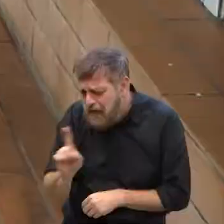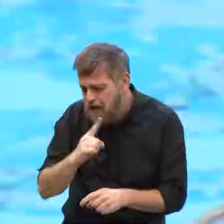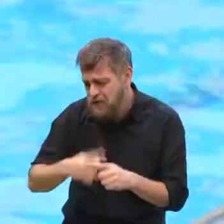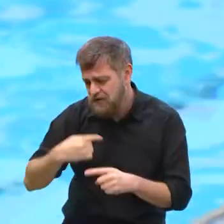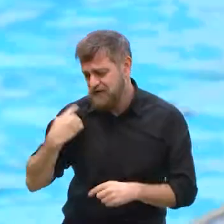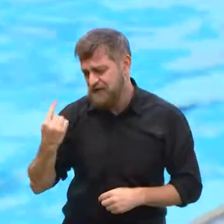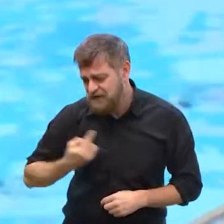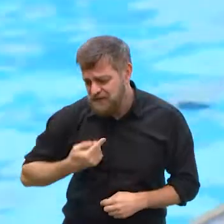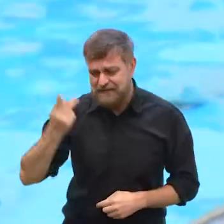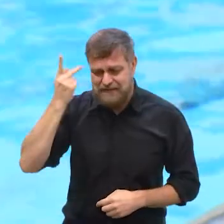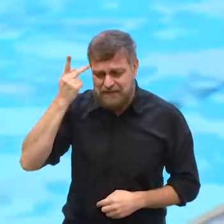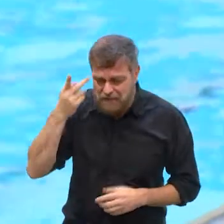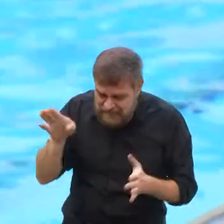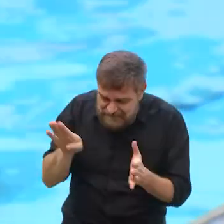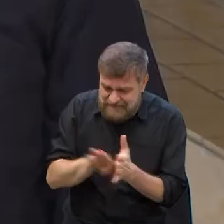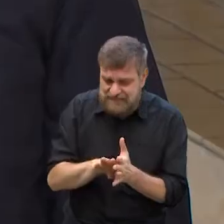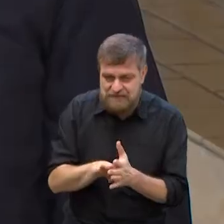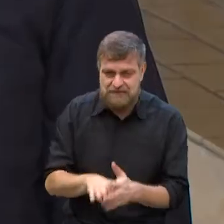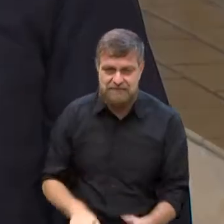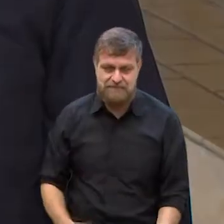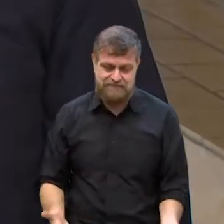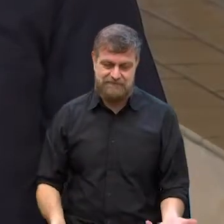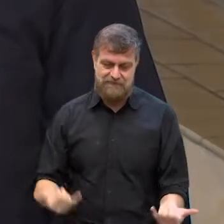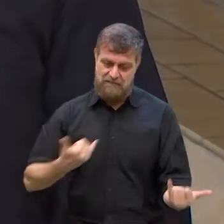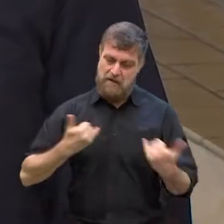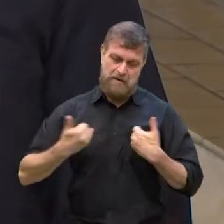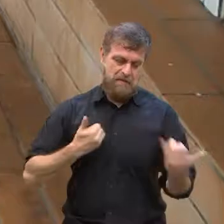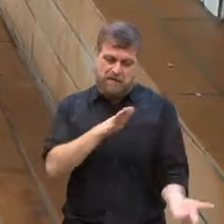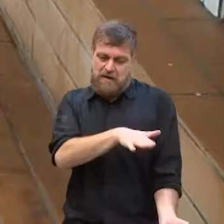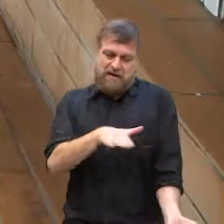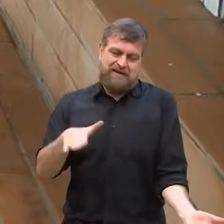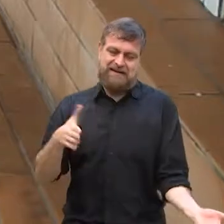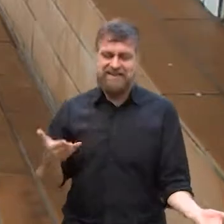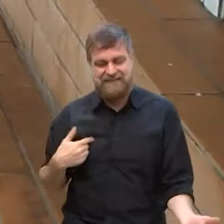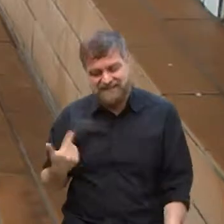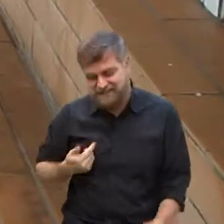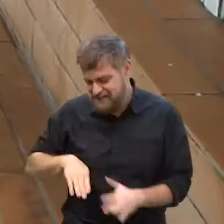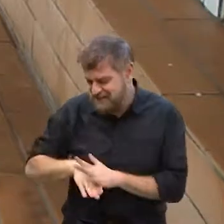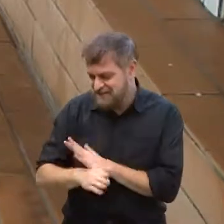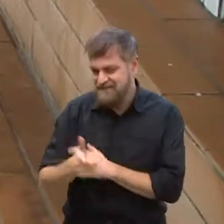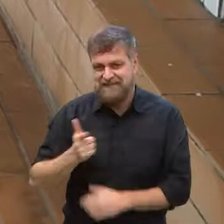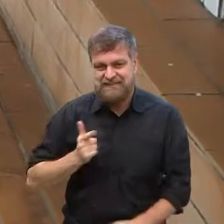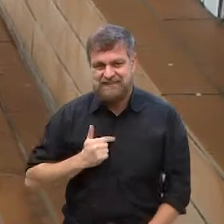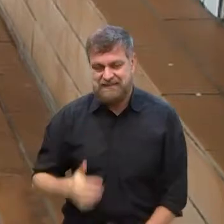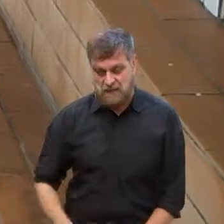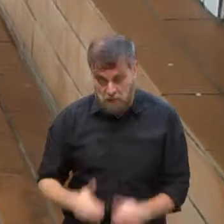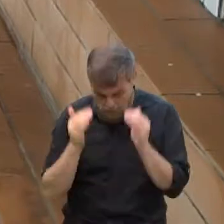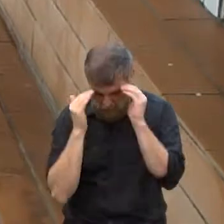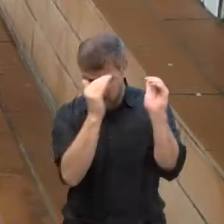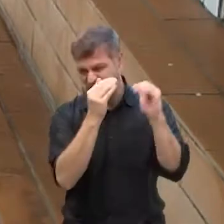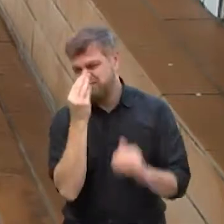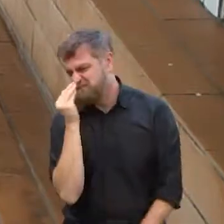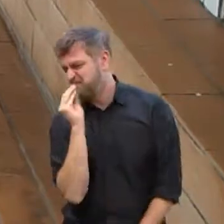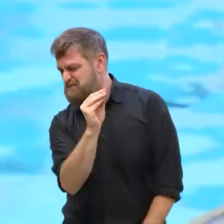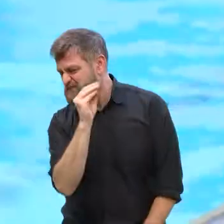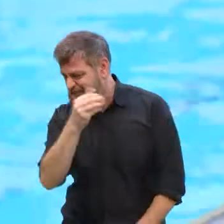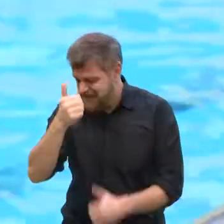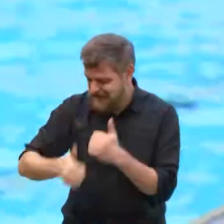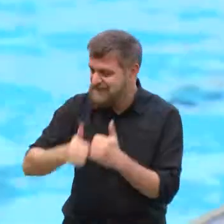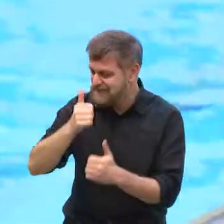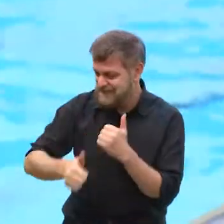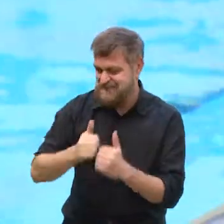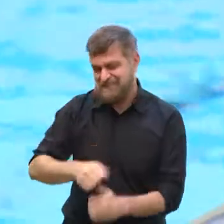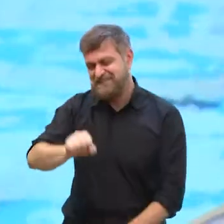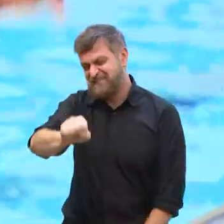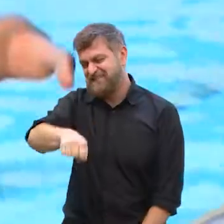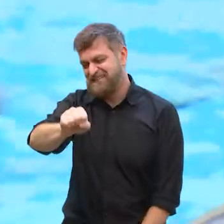acabamos de chegar de São Paulo. E para uma criança isso eu diria Exatamente, que é cruel, né? E eu brinco assim, como eu era muito obediente, é lógico que eu joguei bola, né?